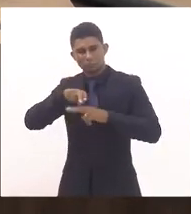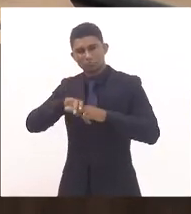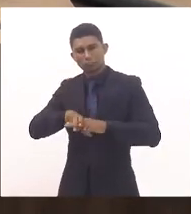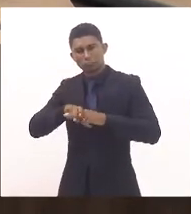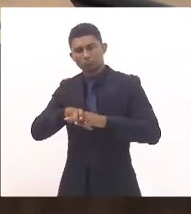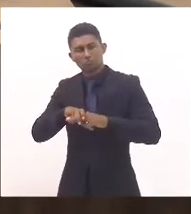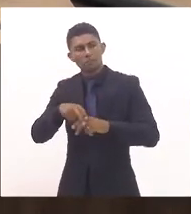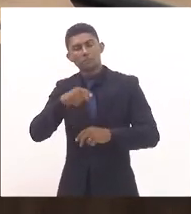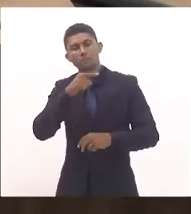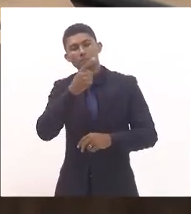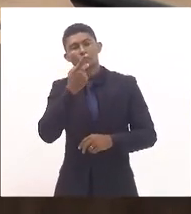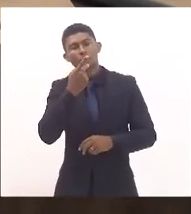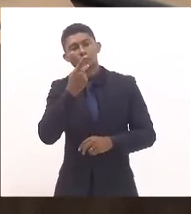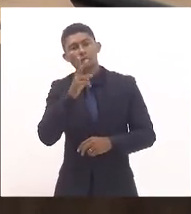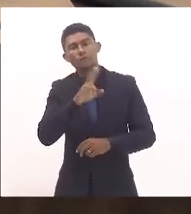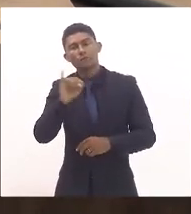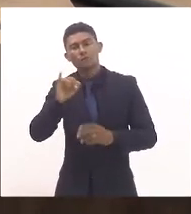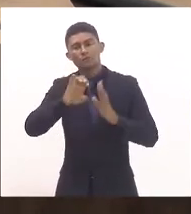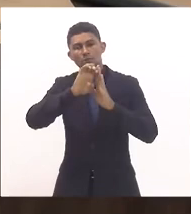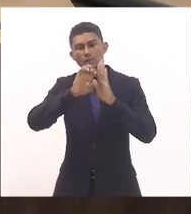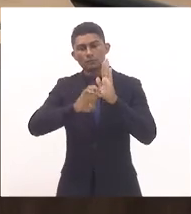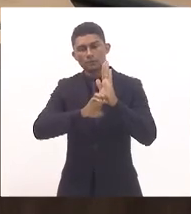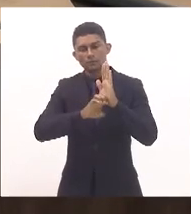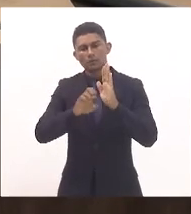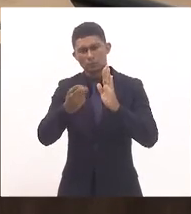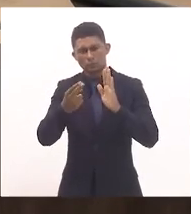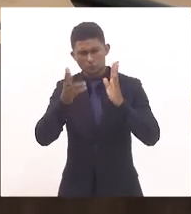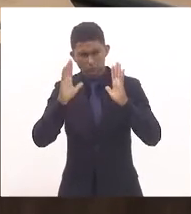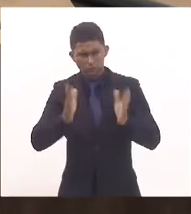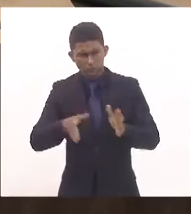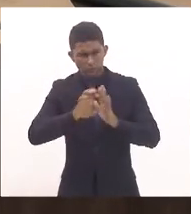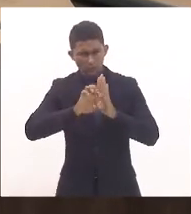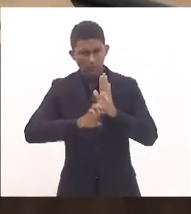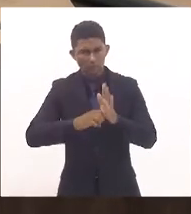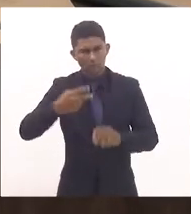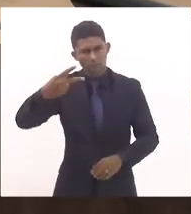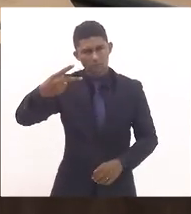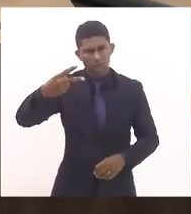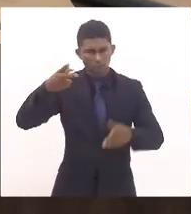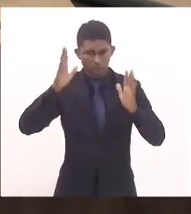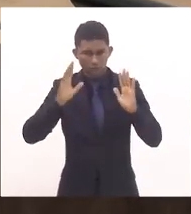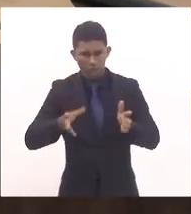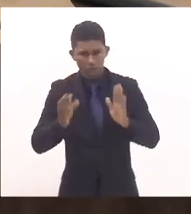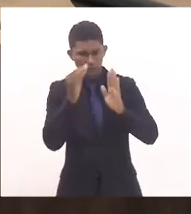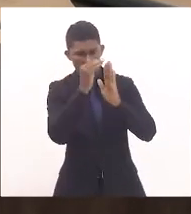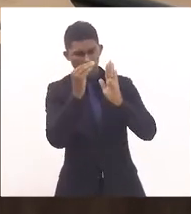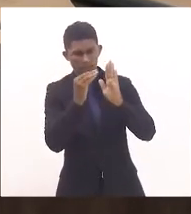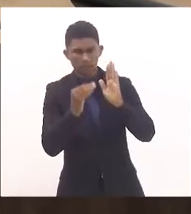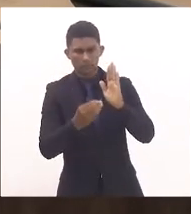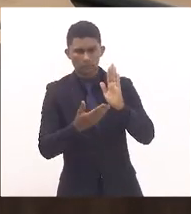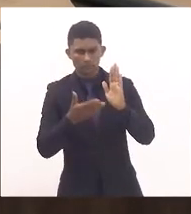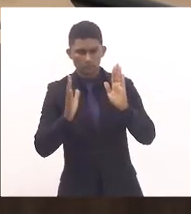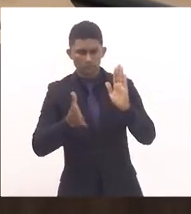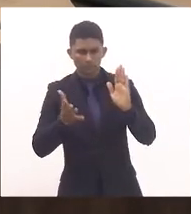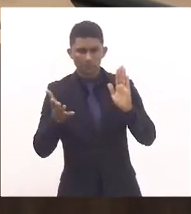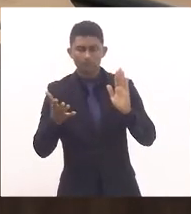disse que vai fazer emendas, ou já fez 2 emendas. Né? Então,